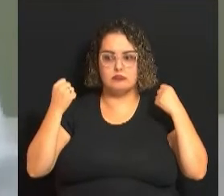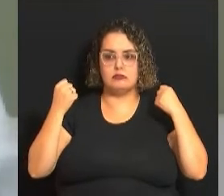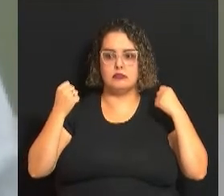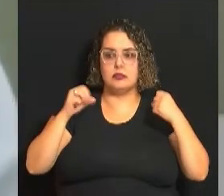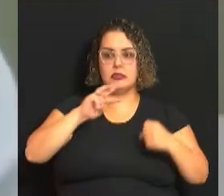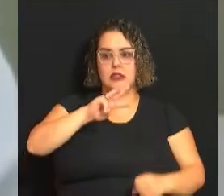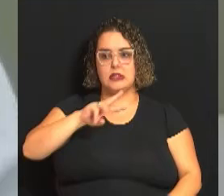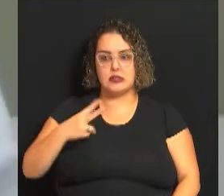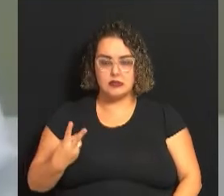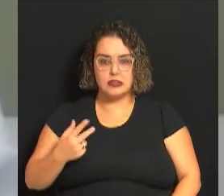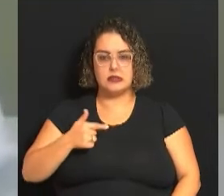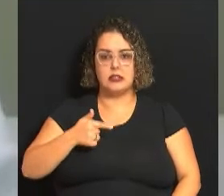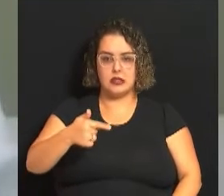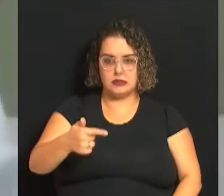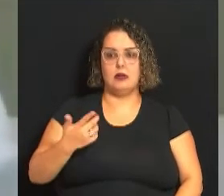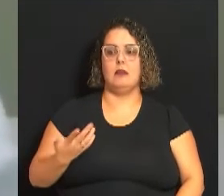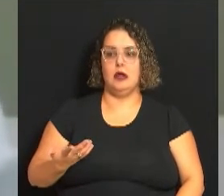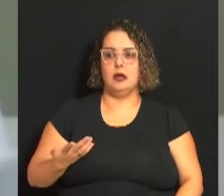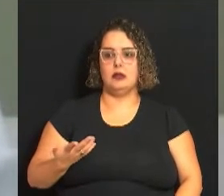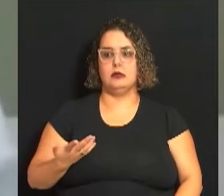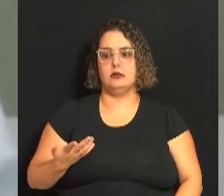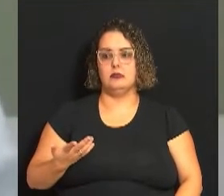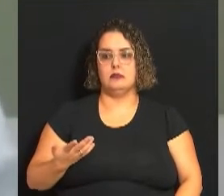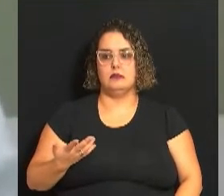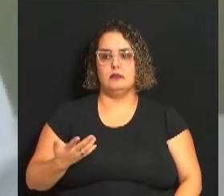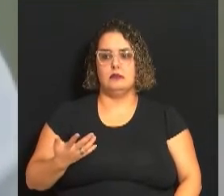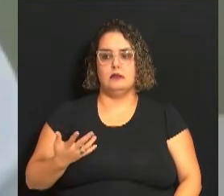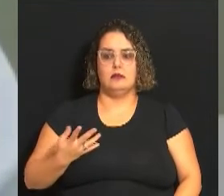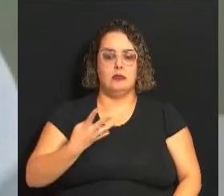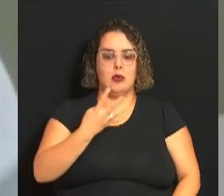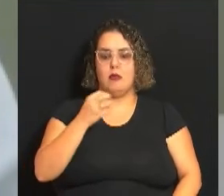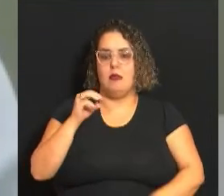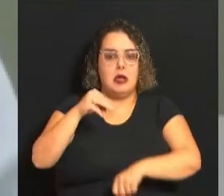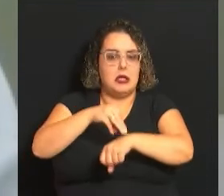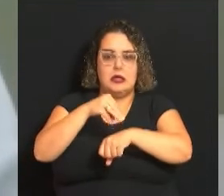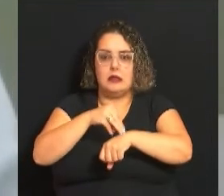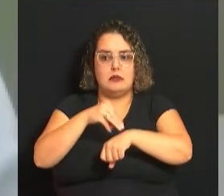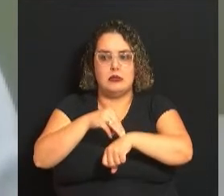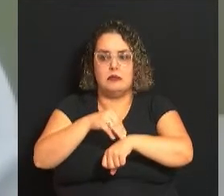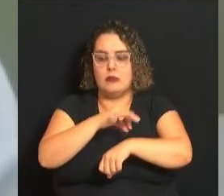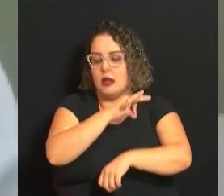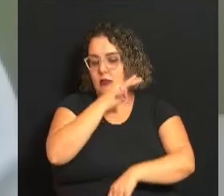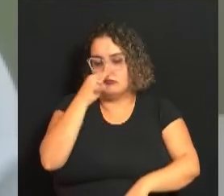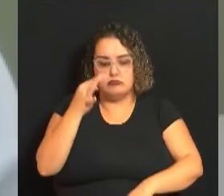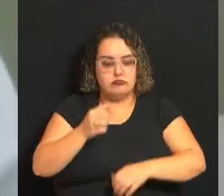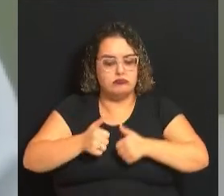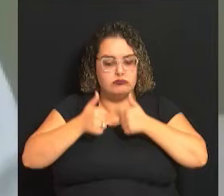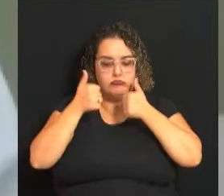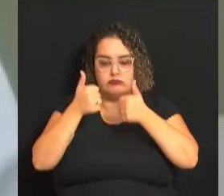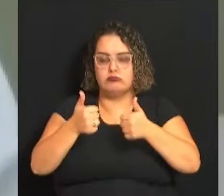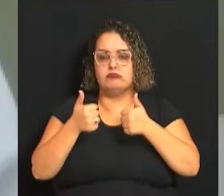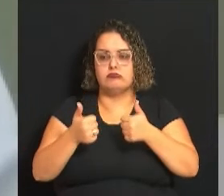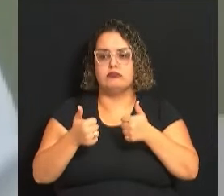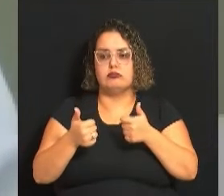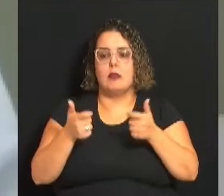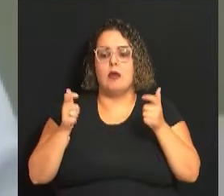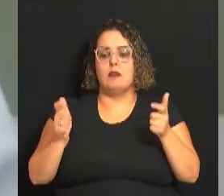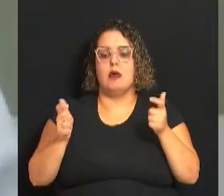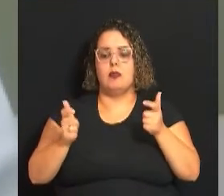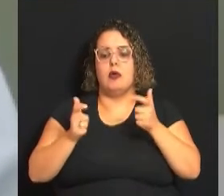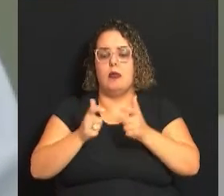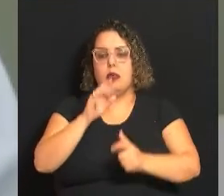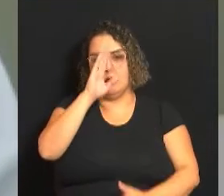por semana, durante 40 minutos, é fundamental. Isso reduz